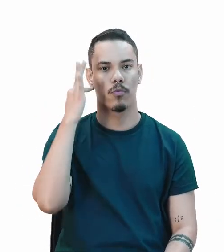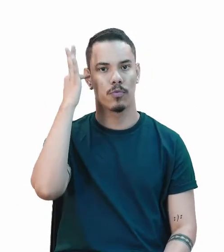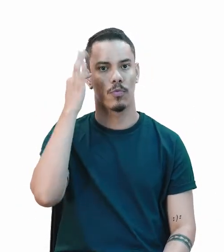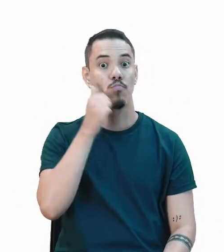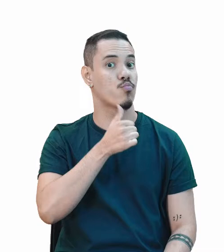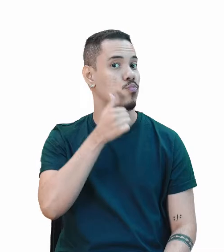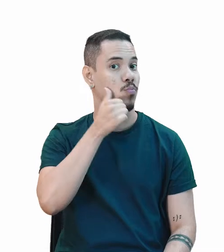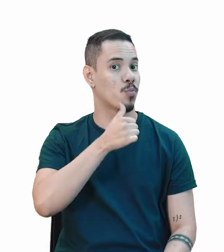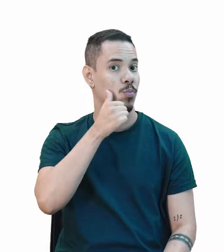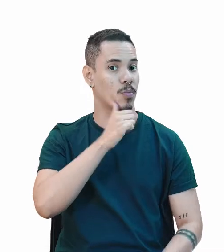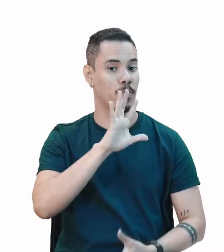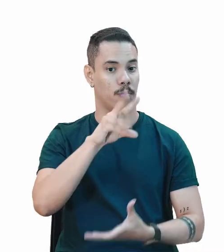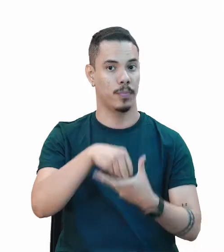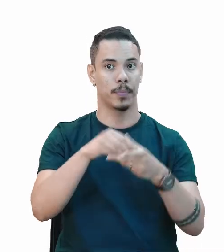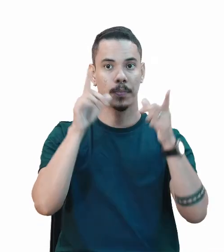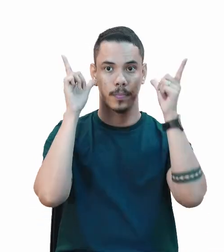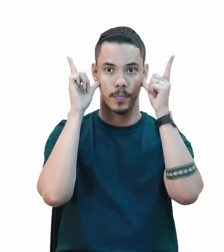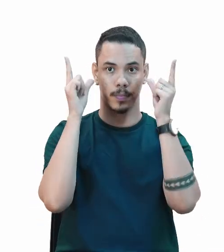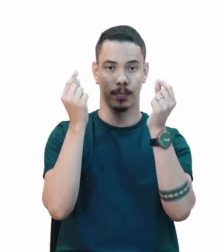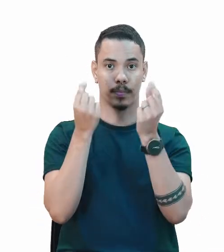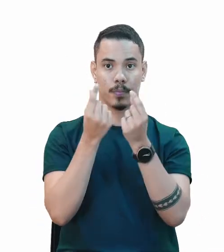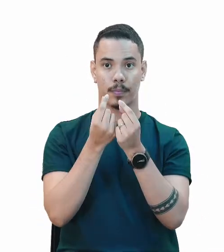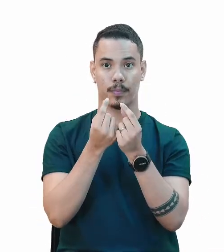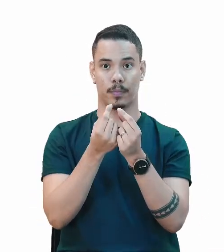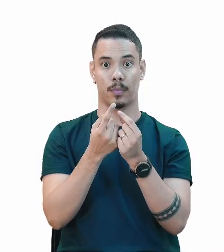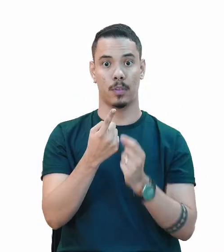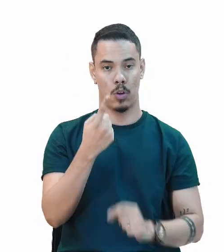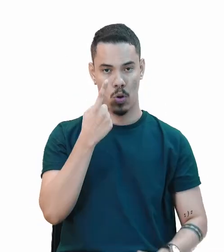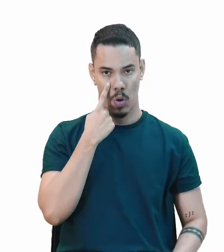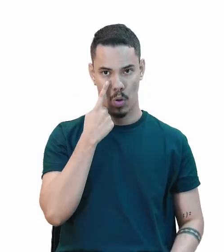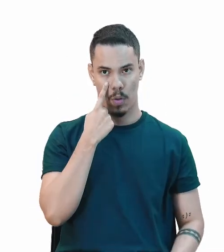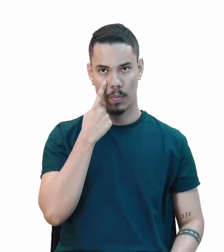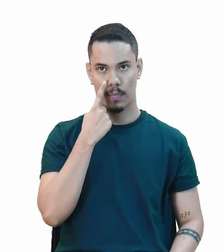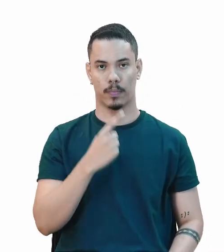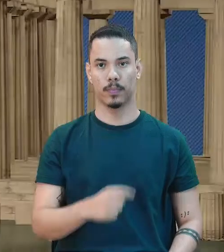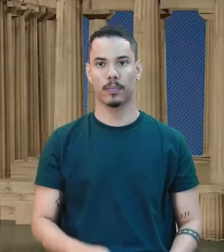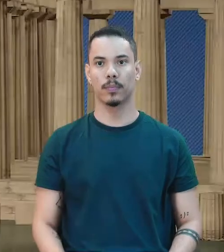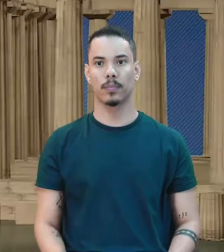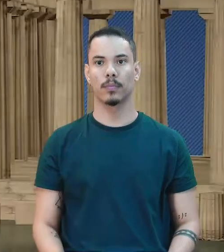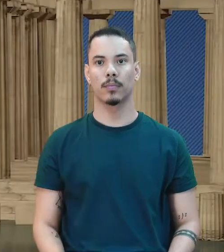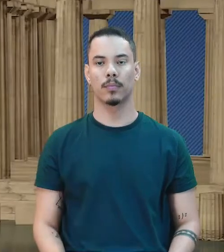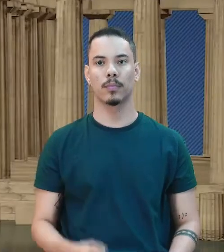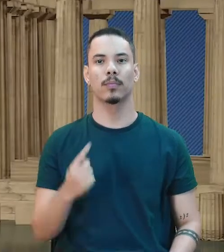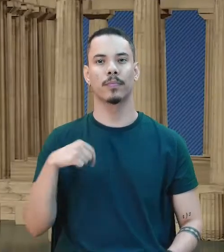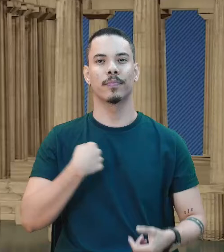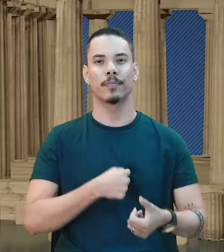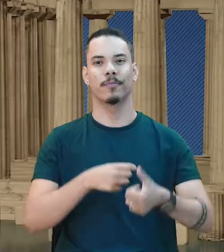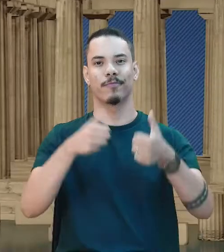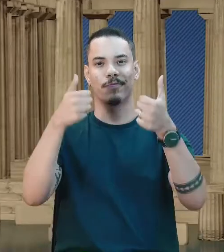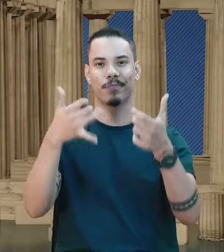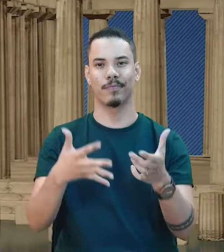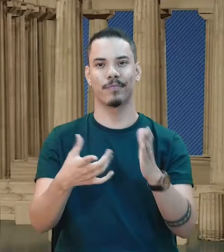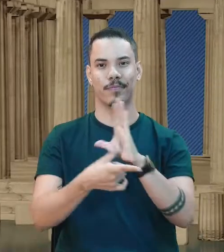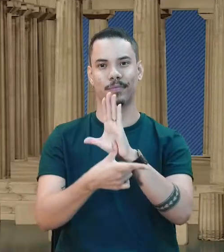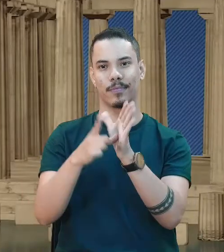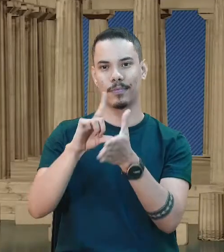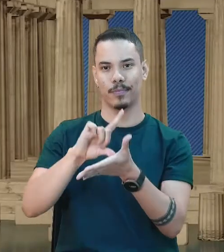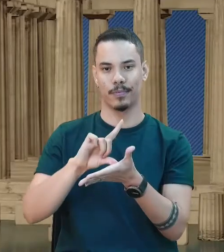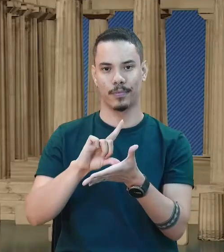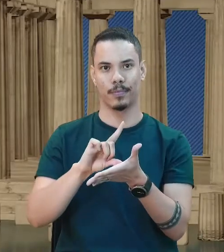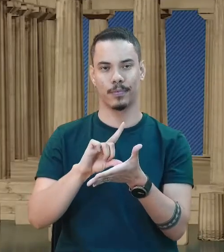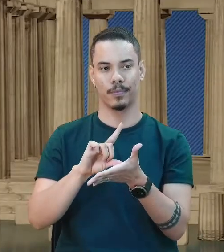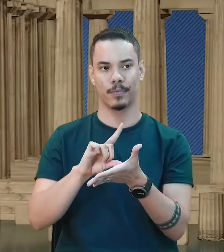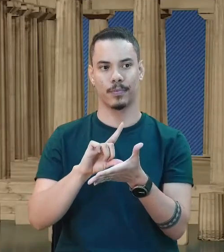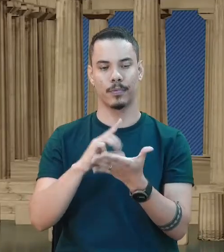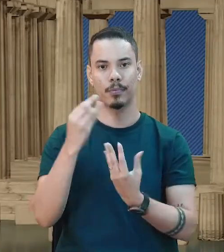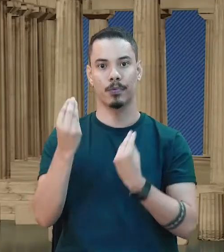Antiga. Pessoal, olha só. Quando a gente trabalhou lá sobre como que